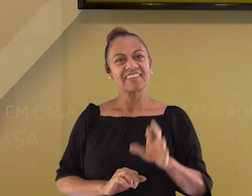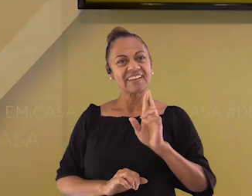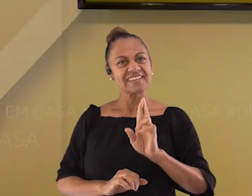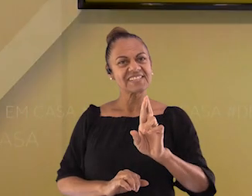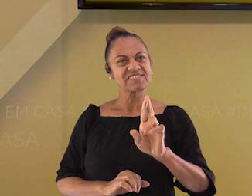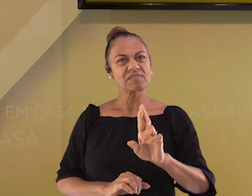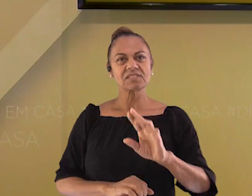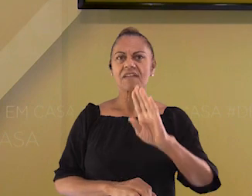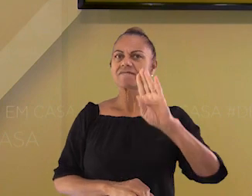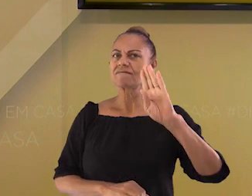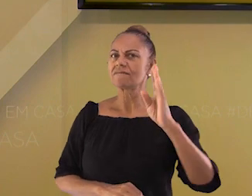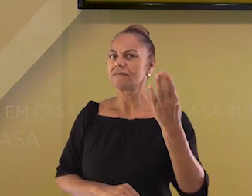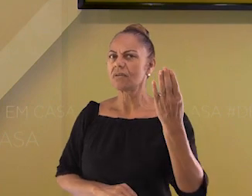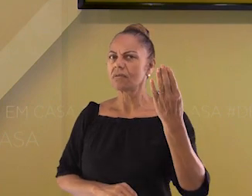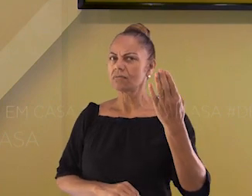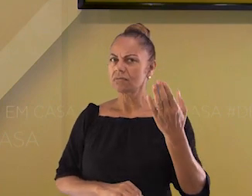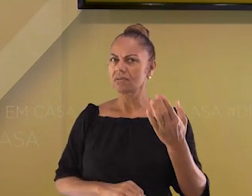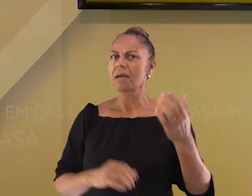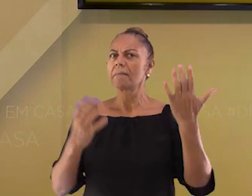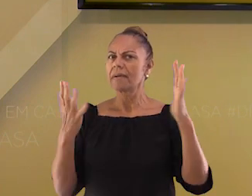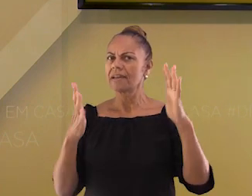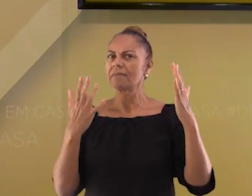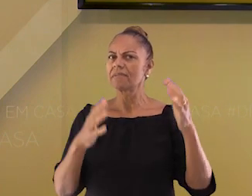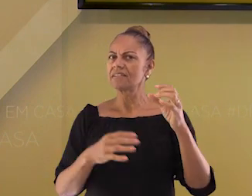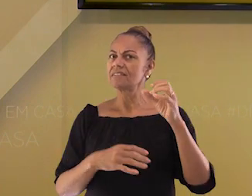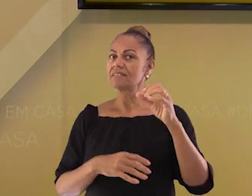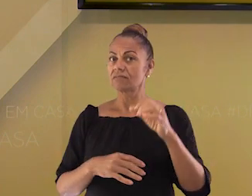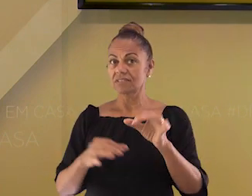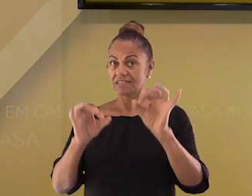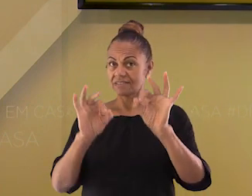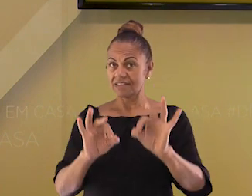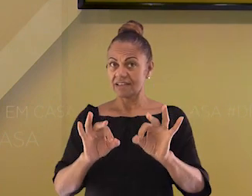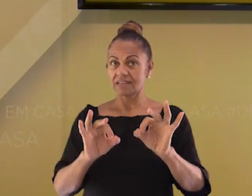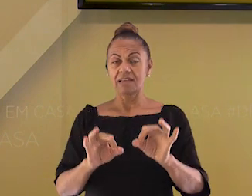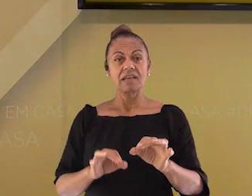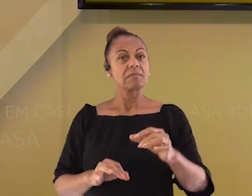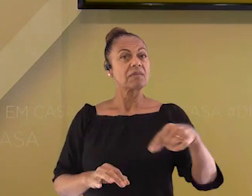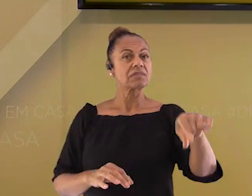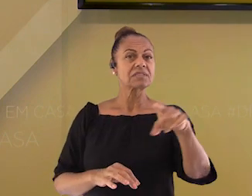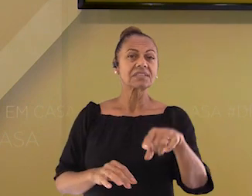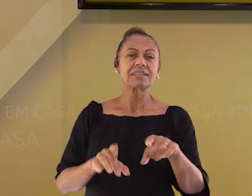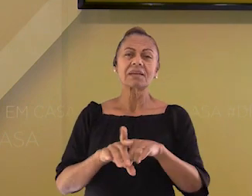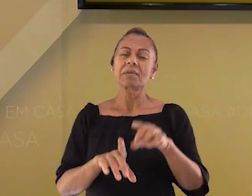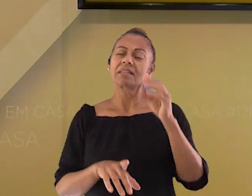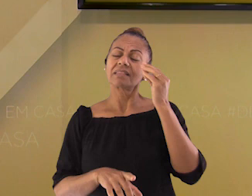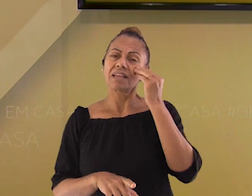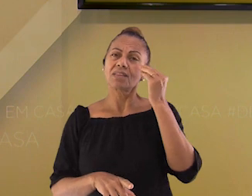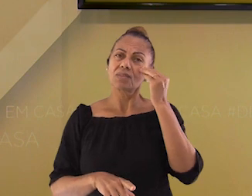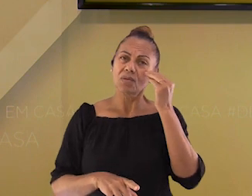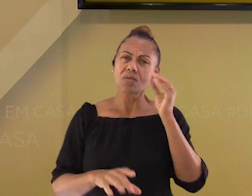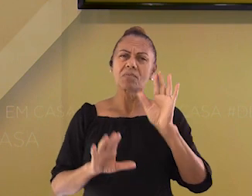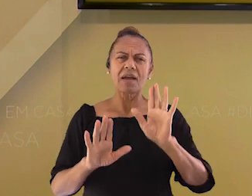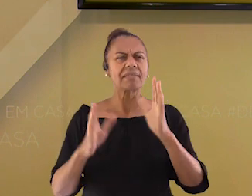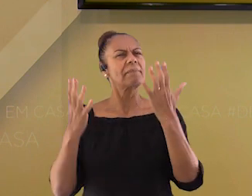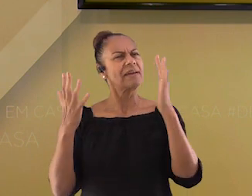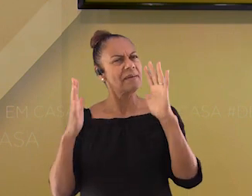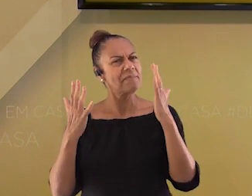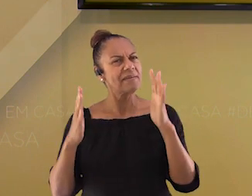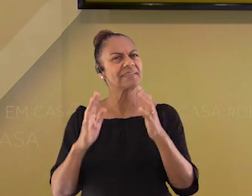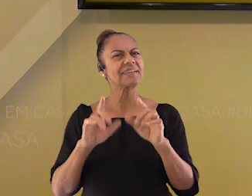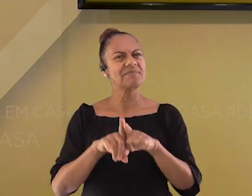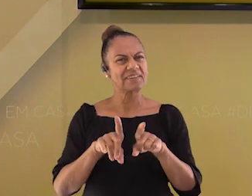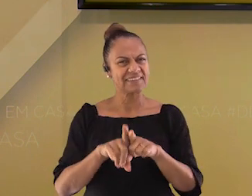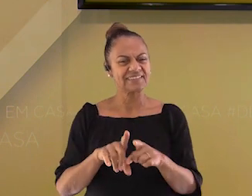A afirmativa é falsa. Parabéns para você que acertou e para você que tentou também.